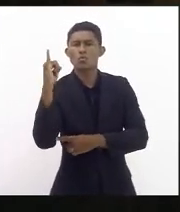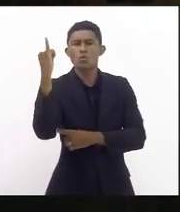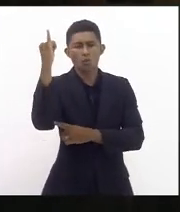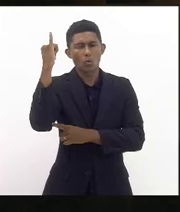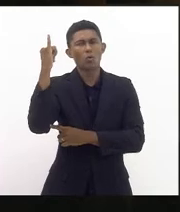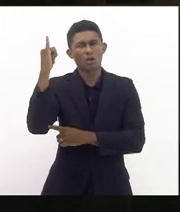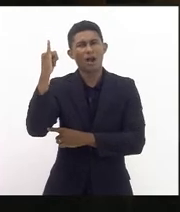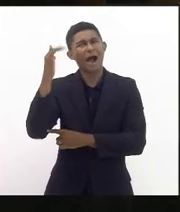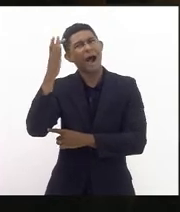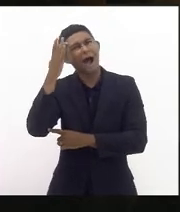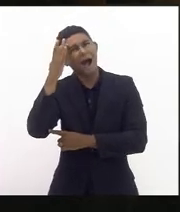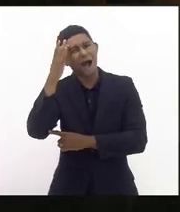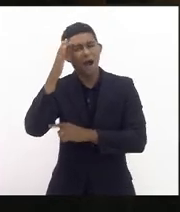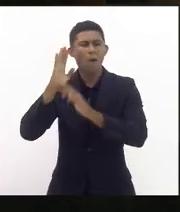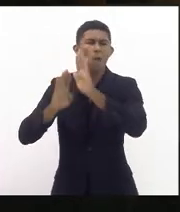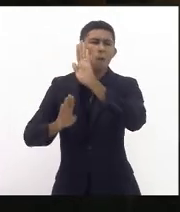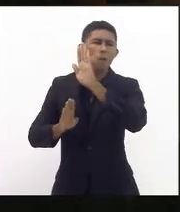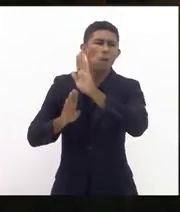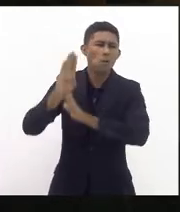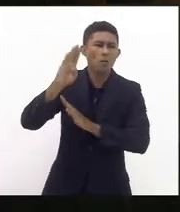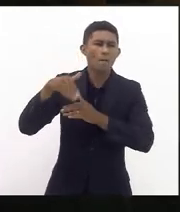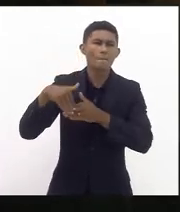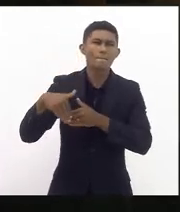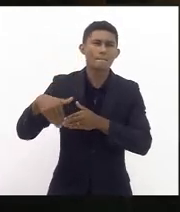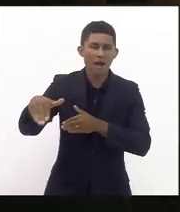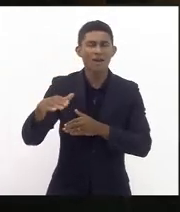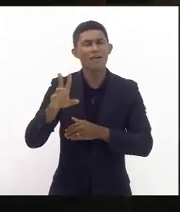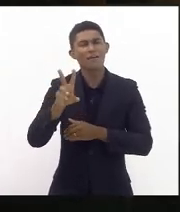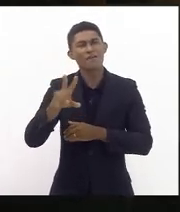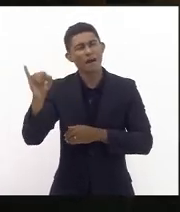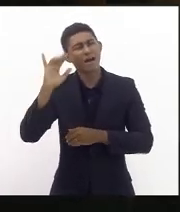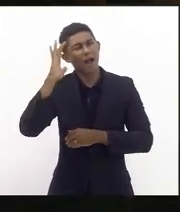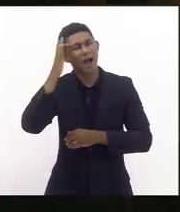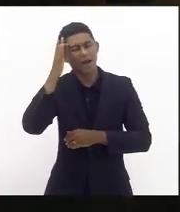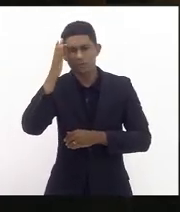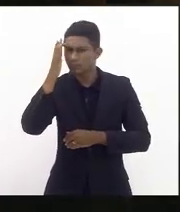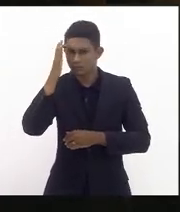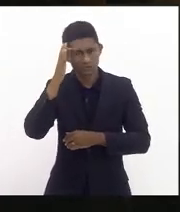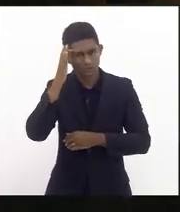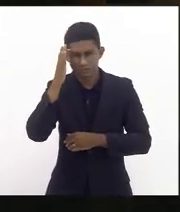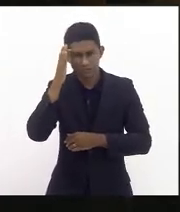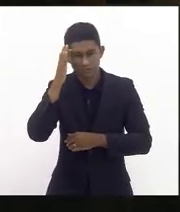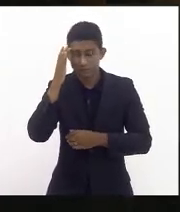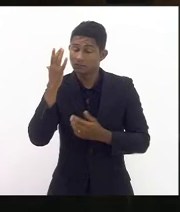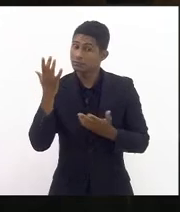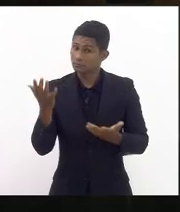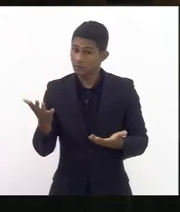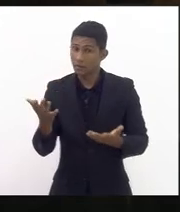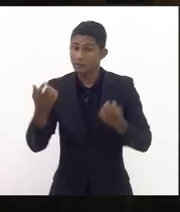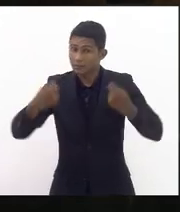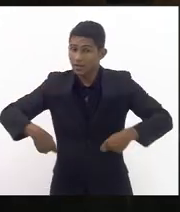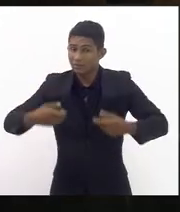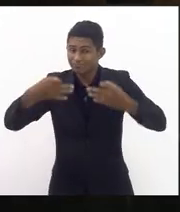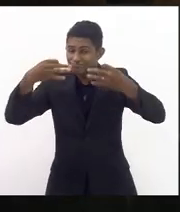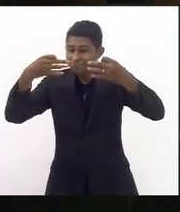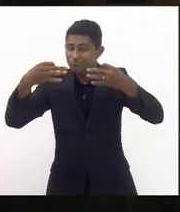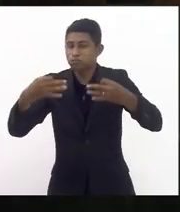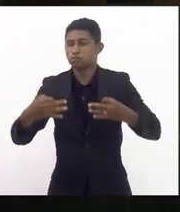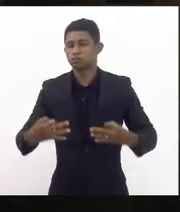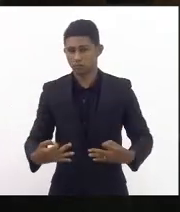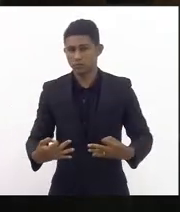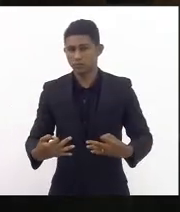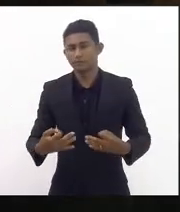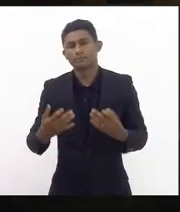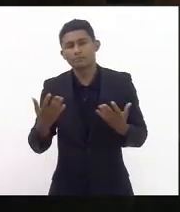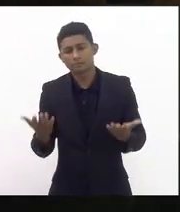exponenciais que fazem com que essa dívida se torne impagável. Então, é necessário, e já